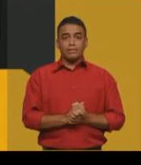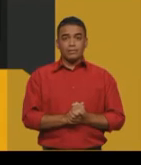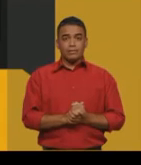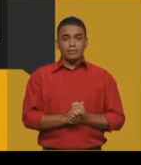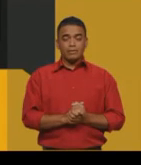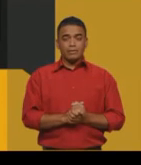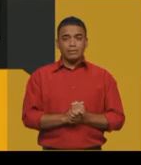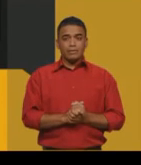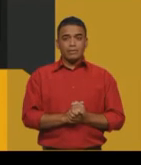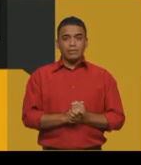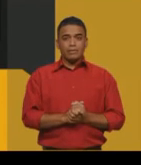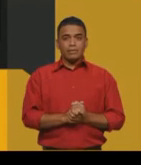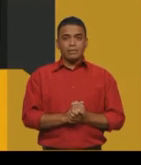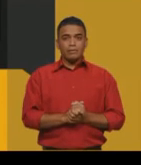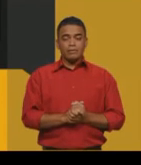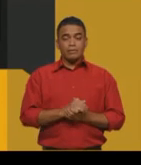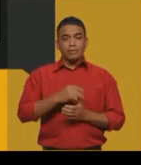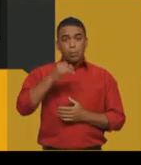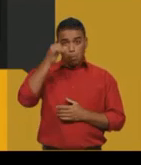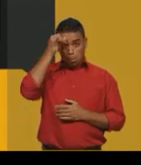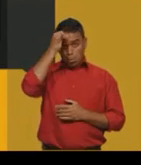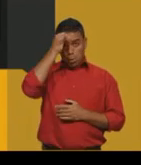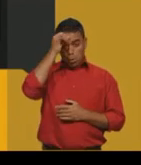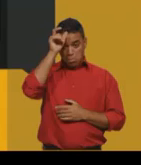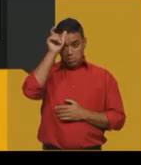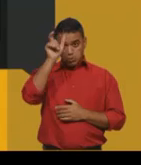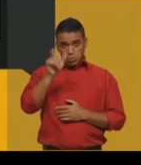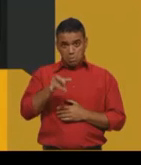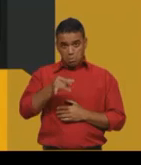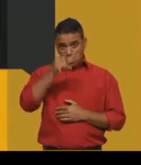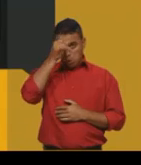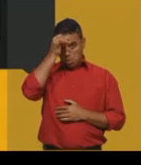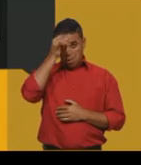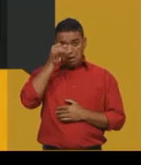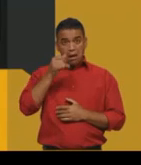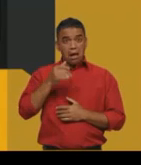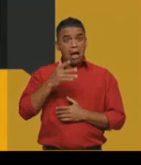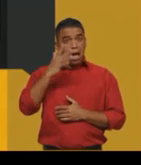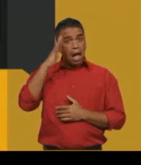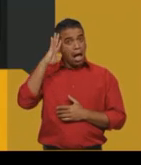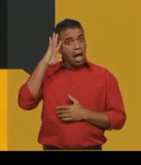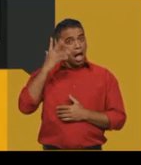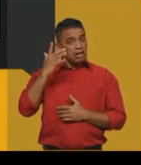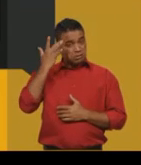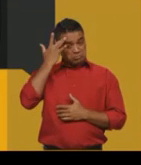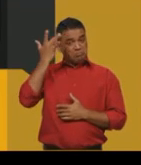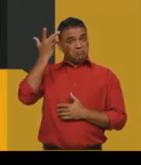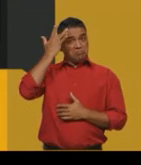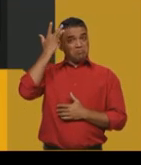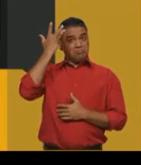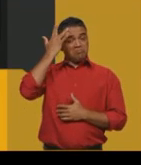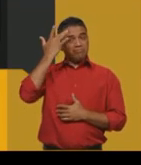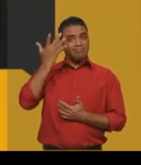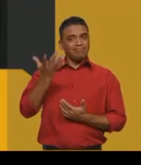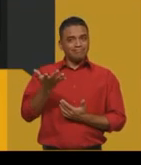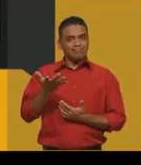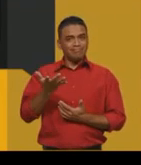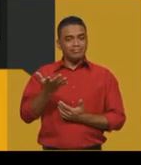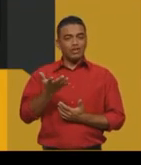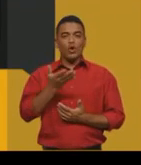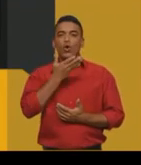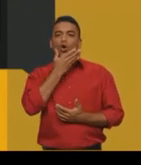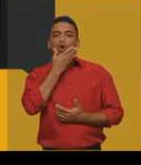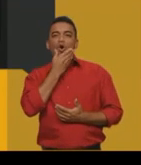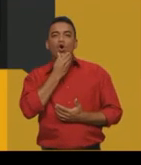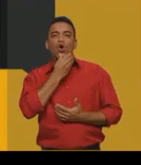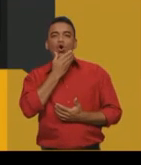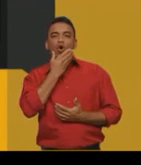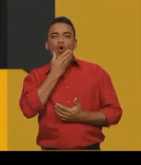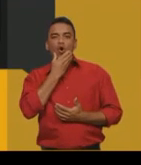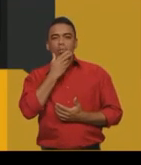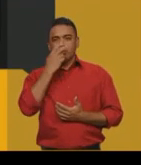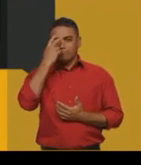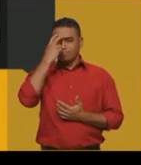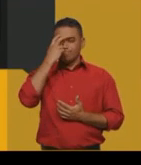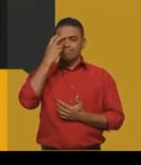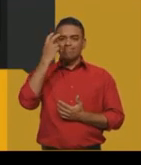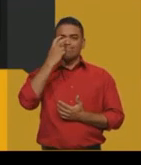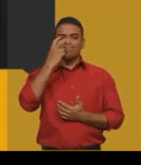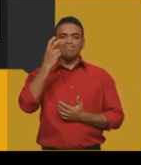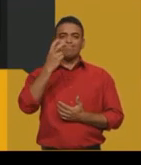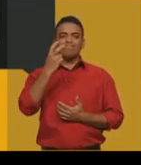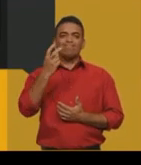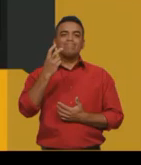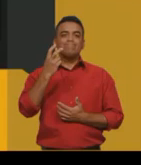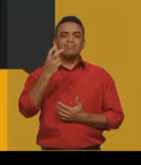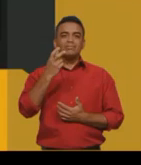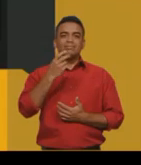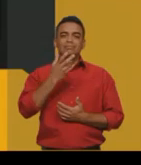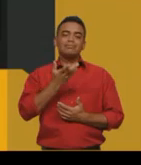acha que é sábio. But a wise man Mas um homem sábio knows himself to be a